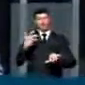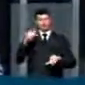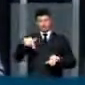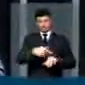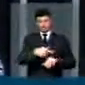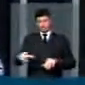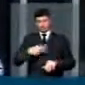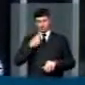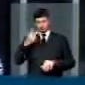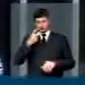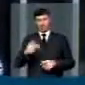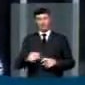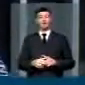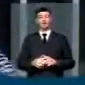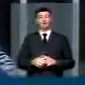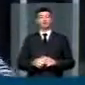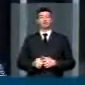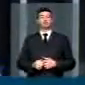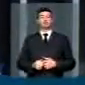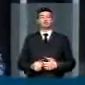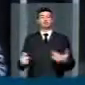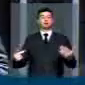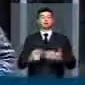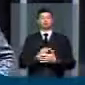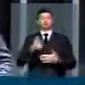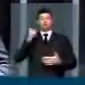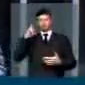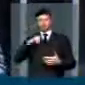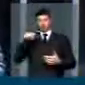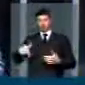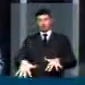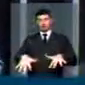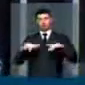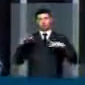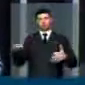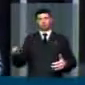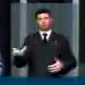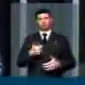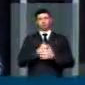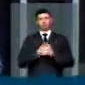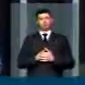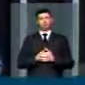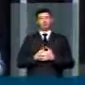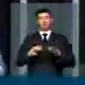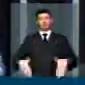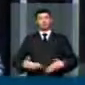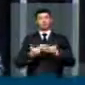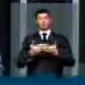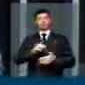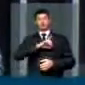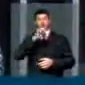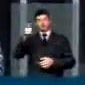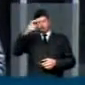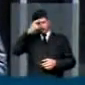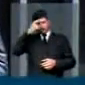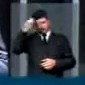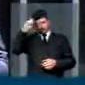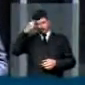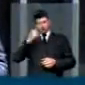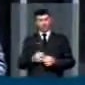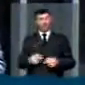semana registrar, ontem nós tivemos aqui uma grande sessão em homenagem ao Dia da Consciência Negra,